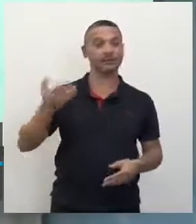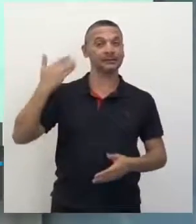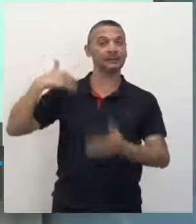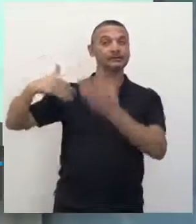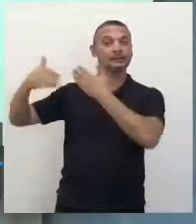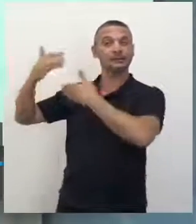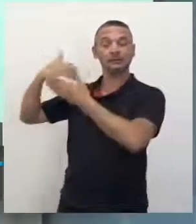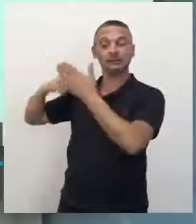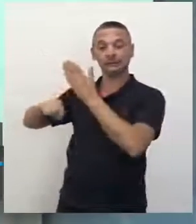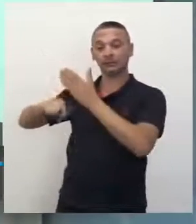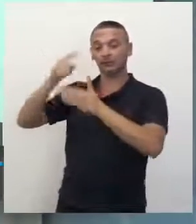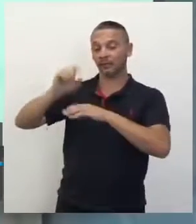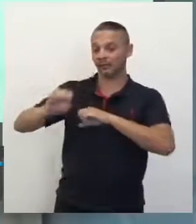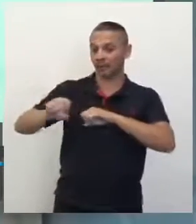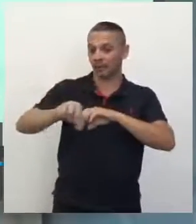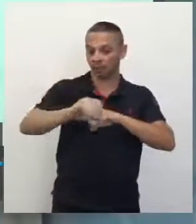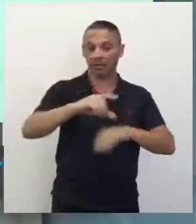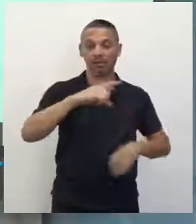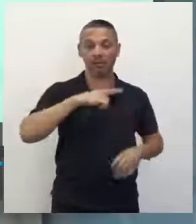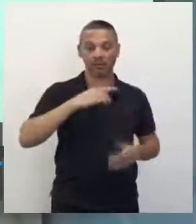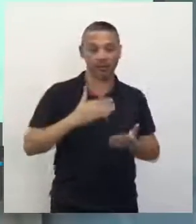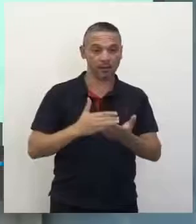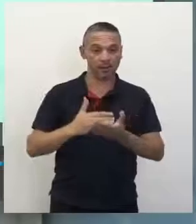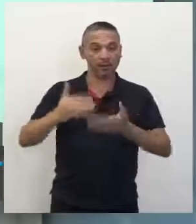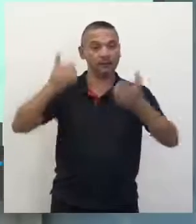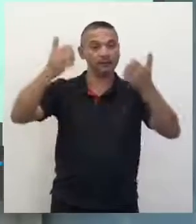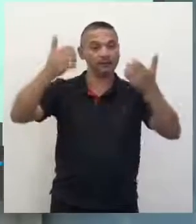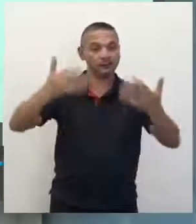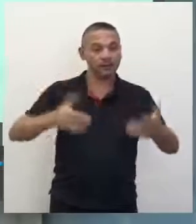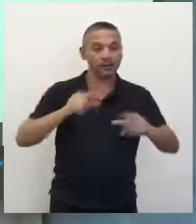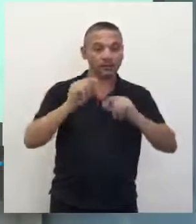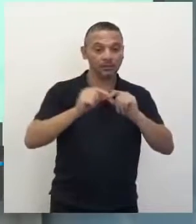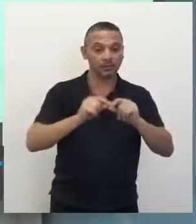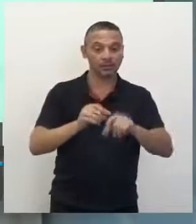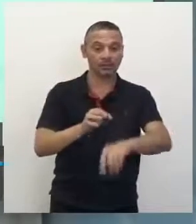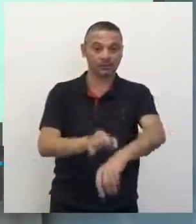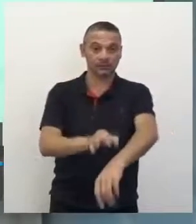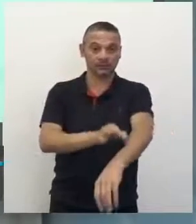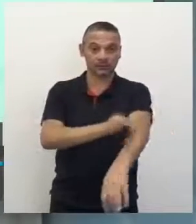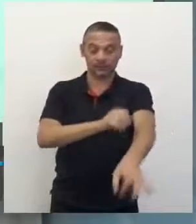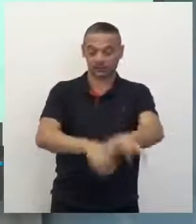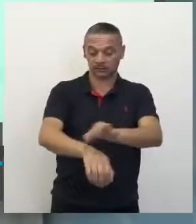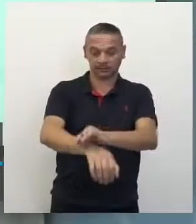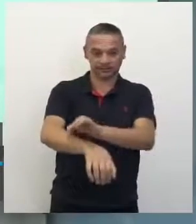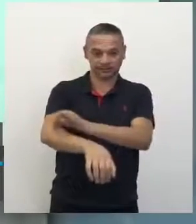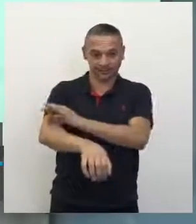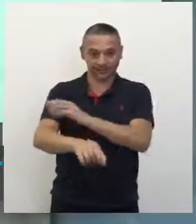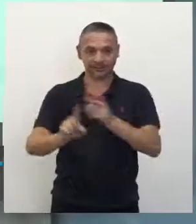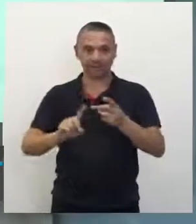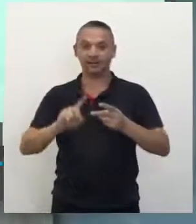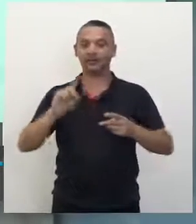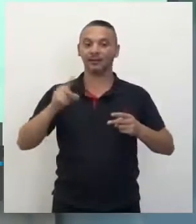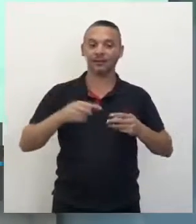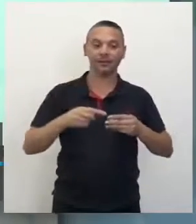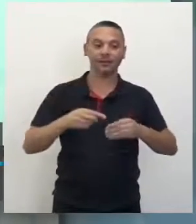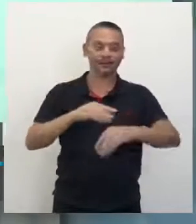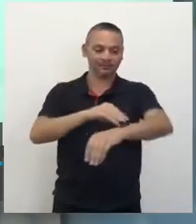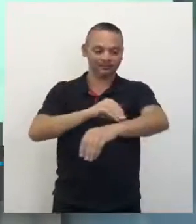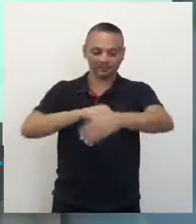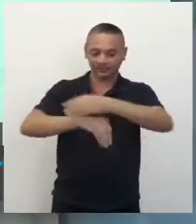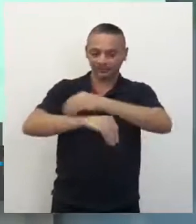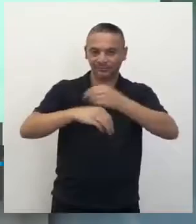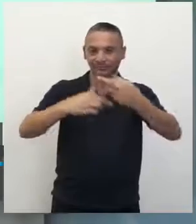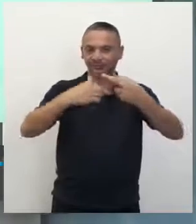das primeiras aulas de que a gente começou a trabalhar, a gente falou primeiro sobre a célula, lembra? Depois começou a falar sobre os tecidos, etc e